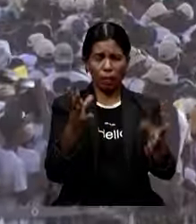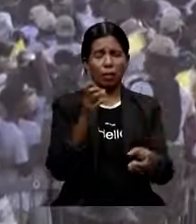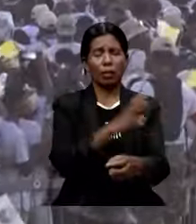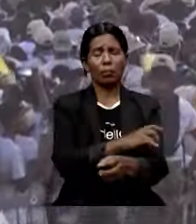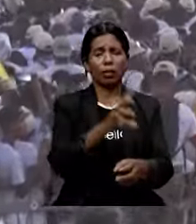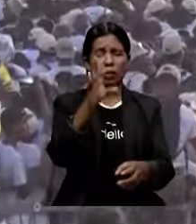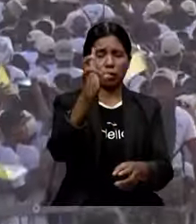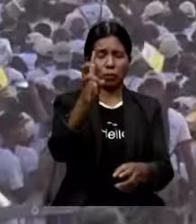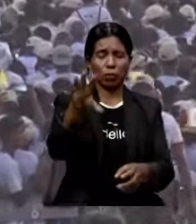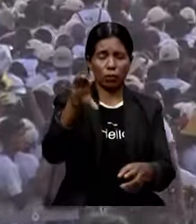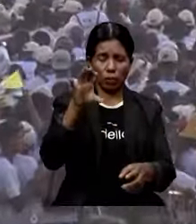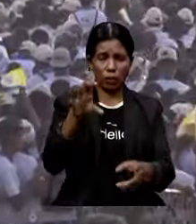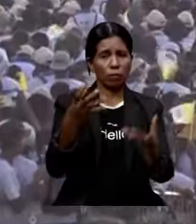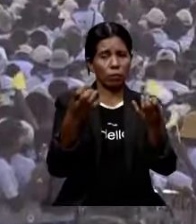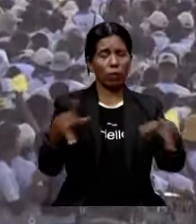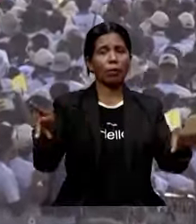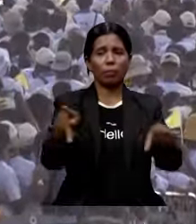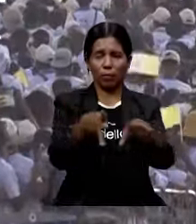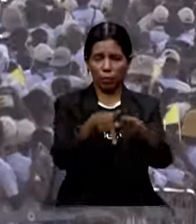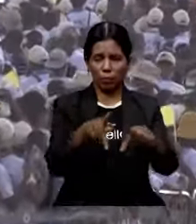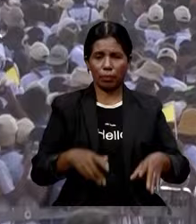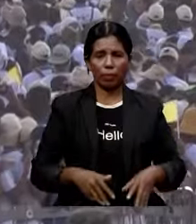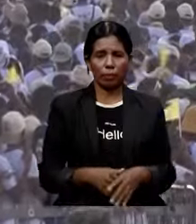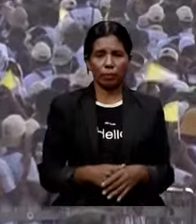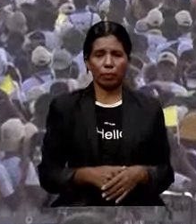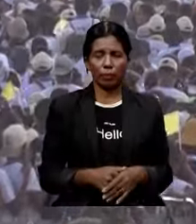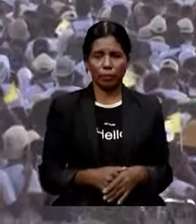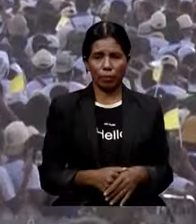hitu Liu MA partisipa agusa KR mariu Jim